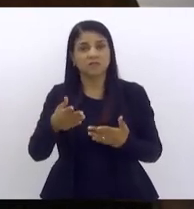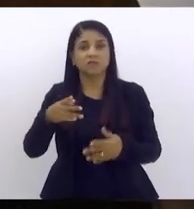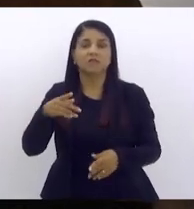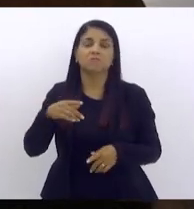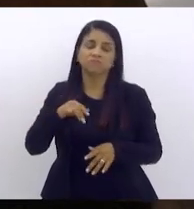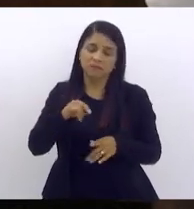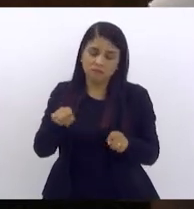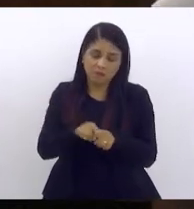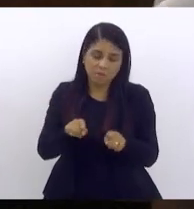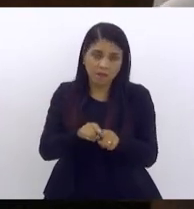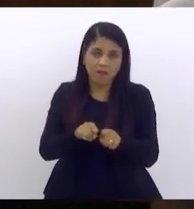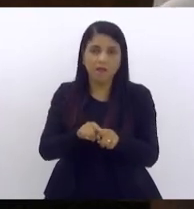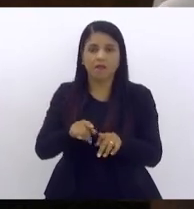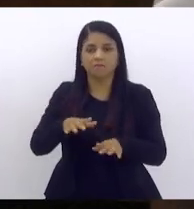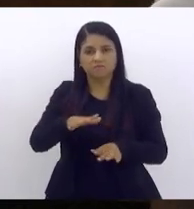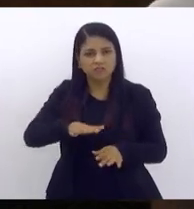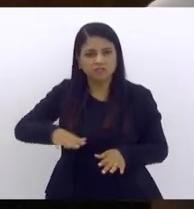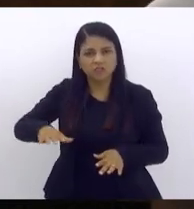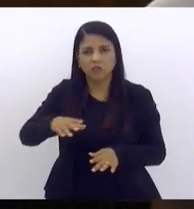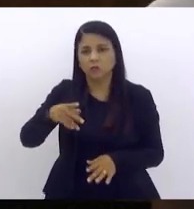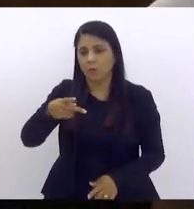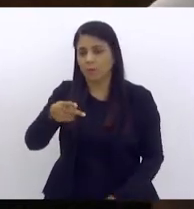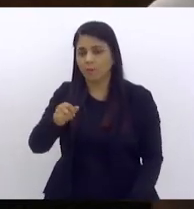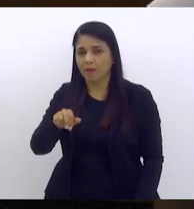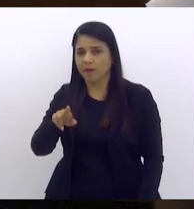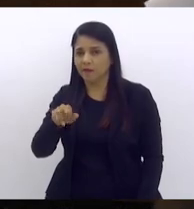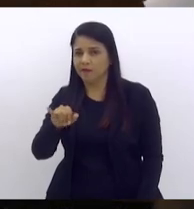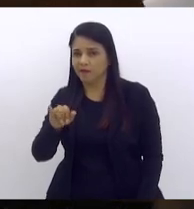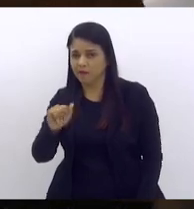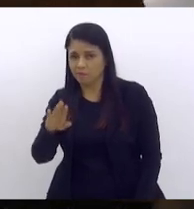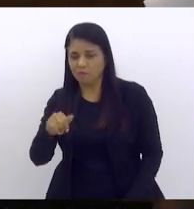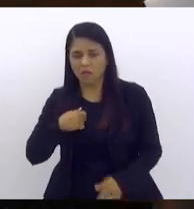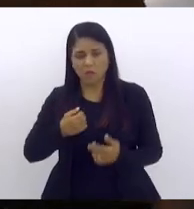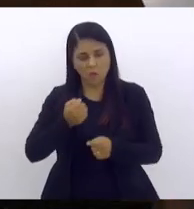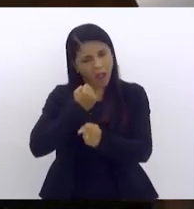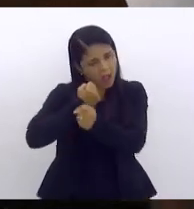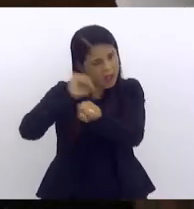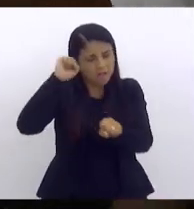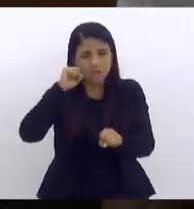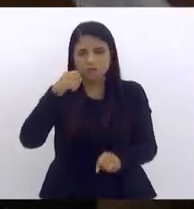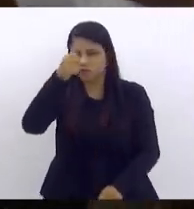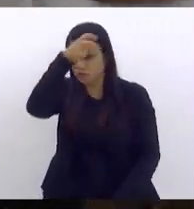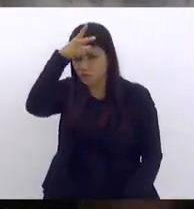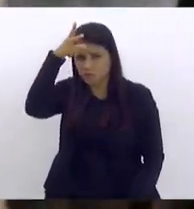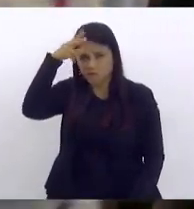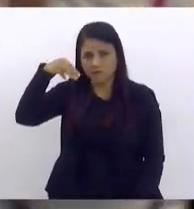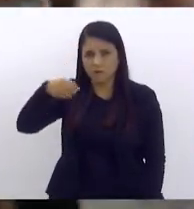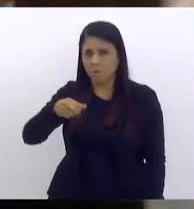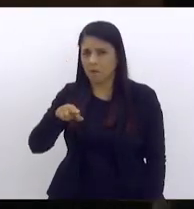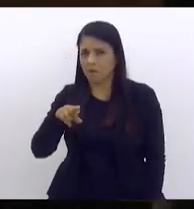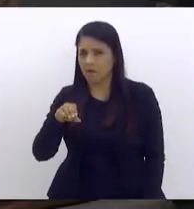do Piraí e também Piraí. Então, eu repúdio ao prefeito Mário Esteves.